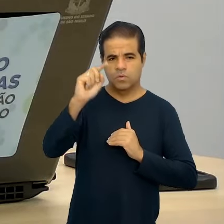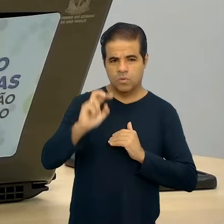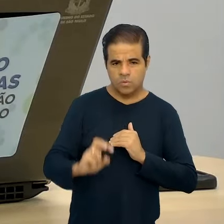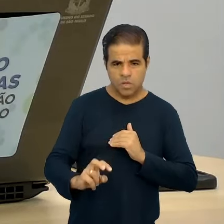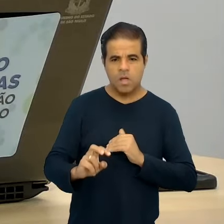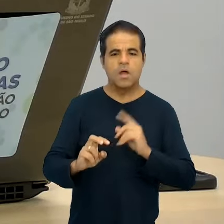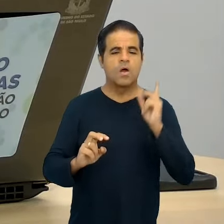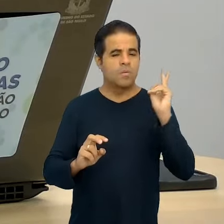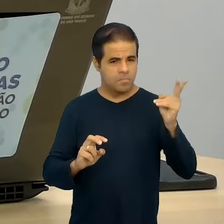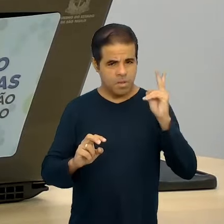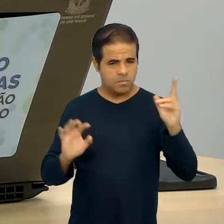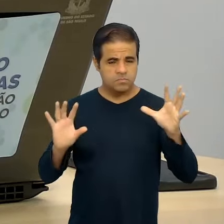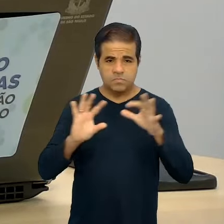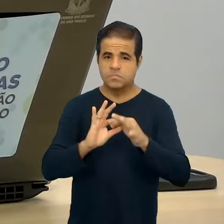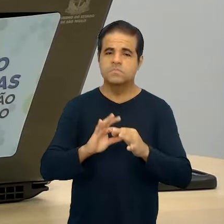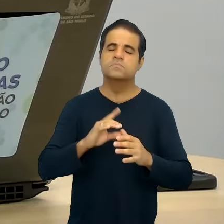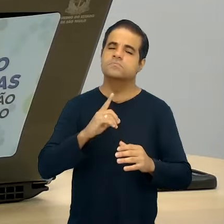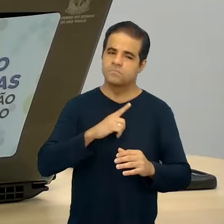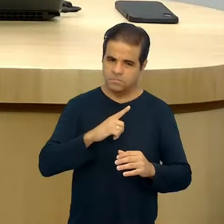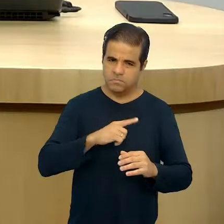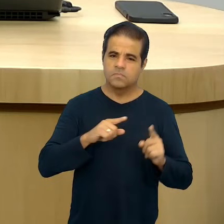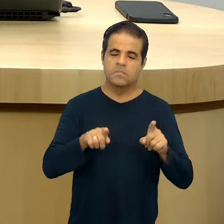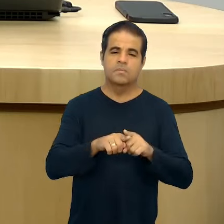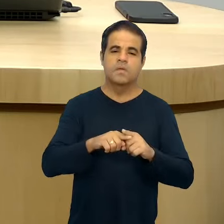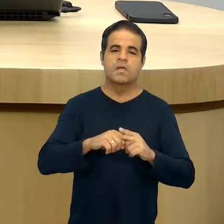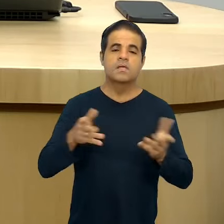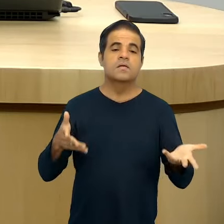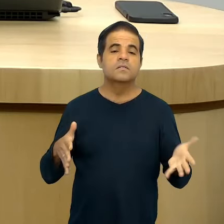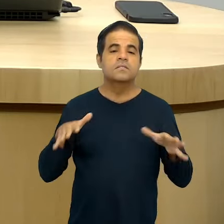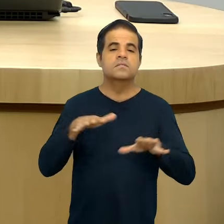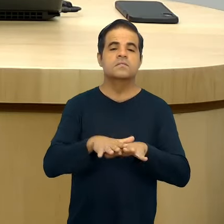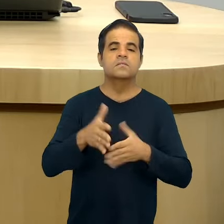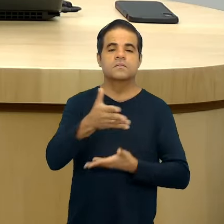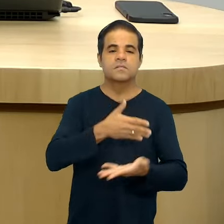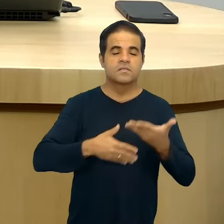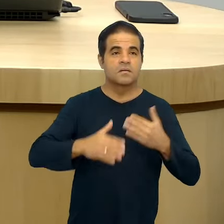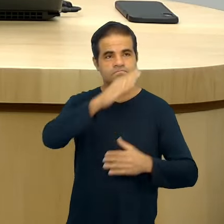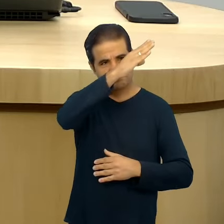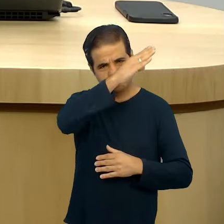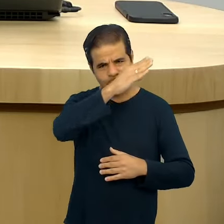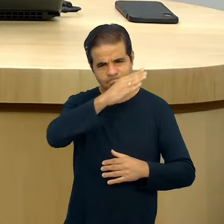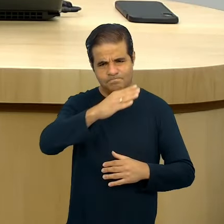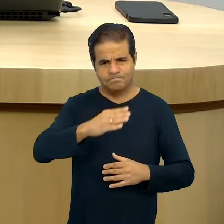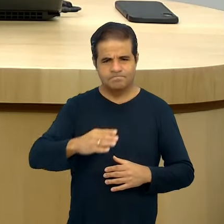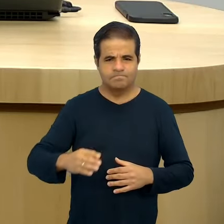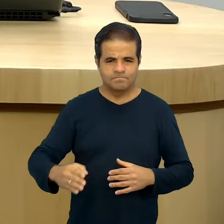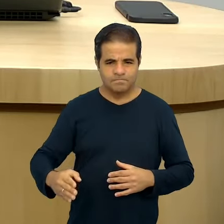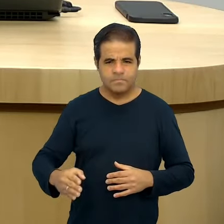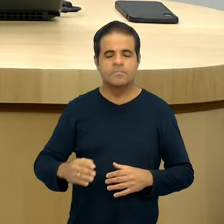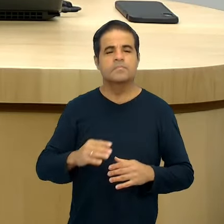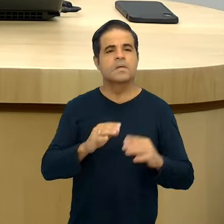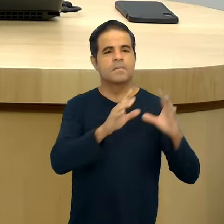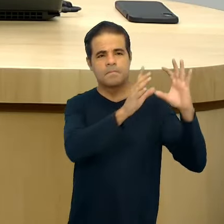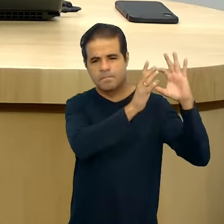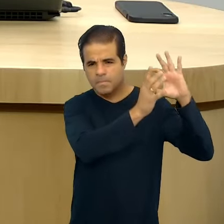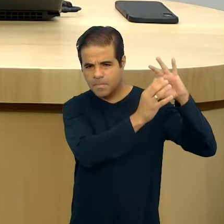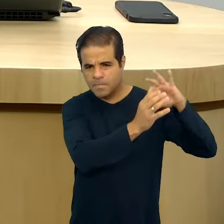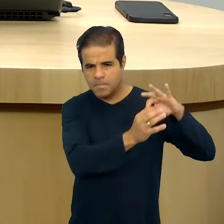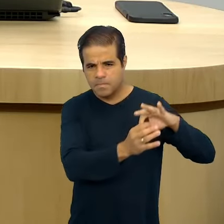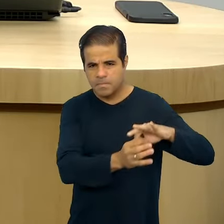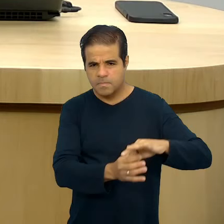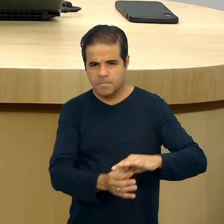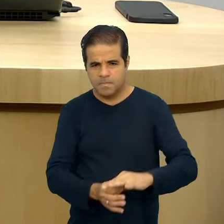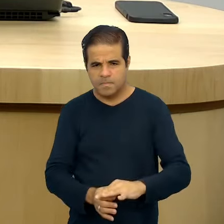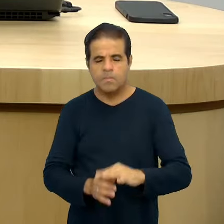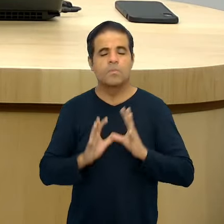do mesmo componente em si. A gente tem também uma integração na transversal, certo? Em todos os sentidos. Então, todas as atividades